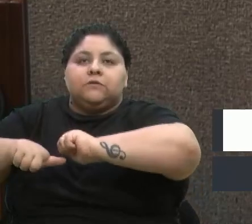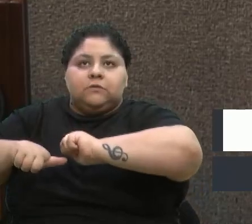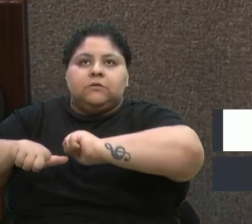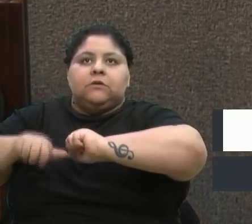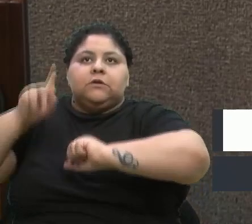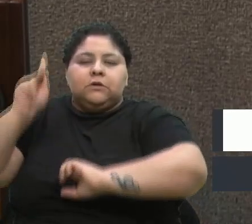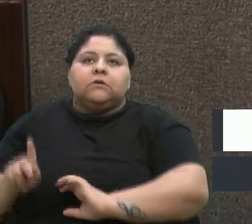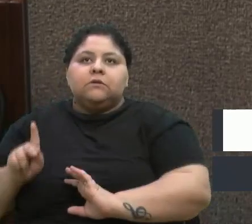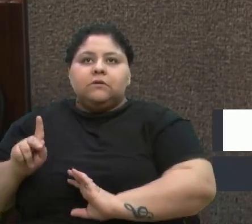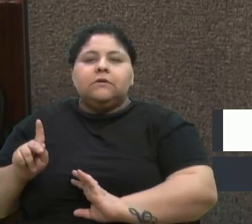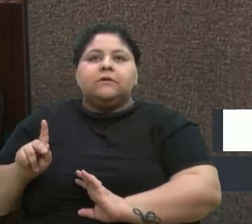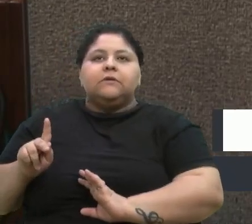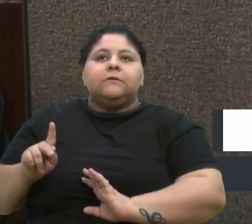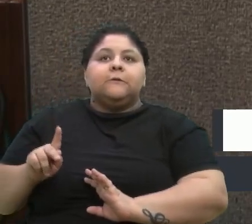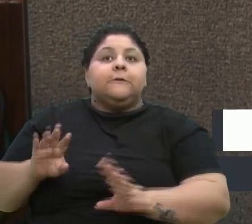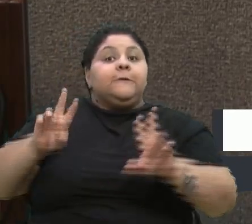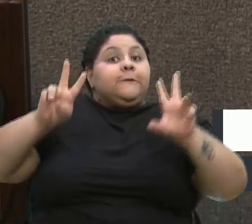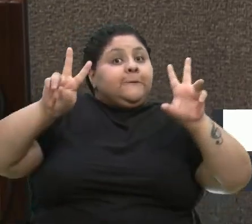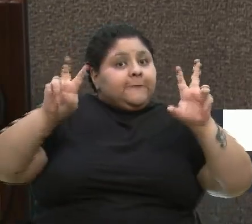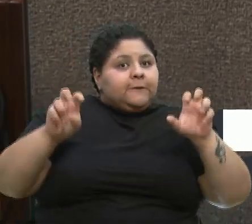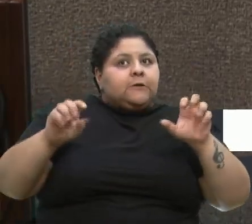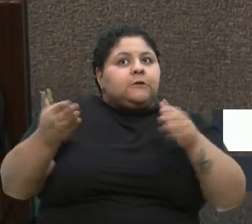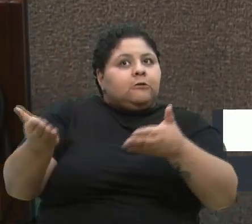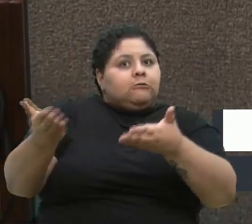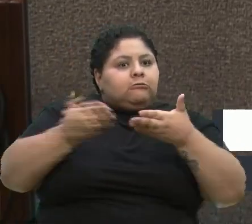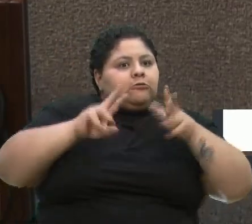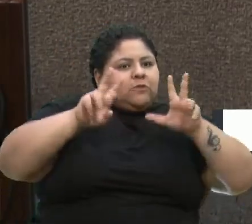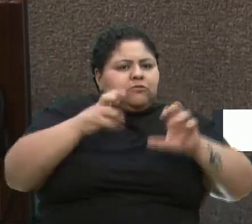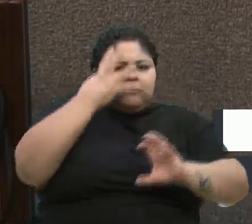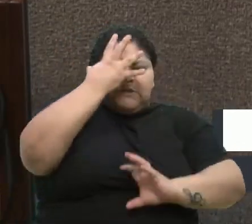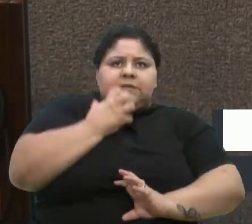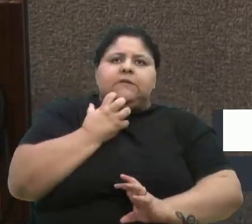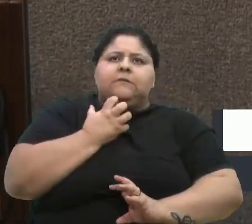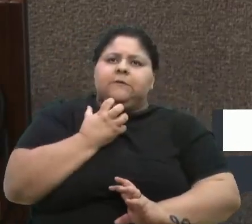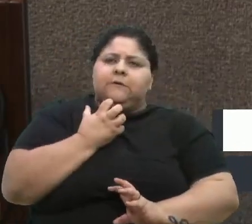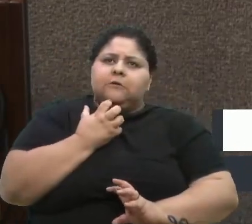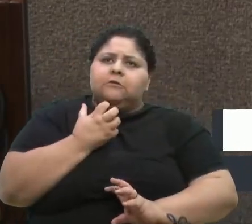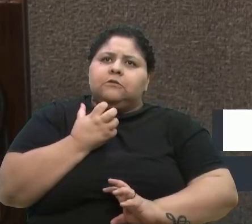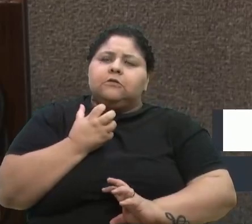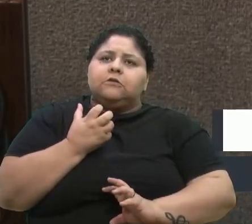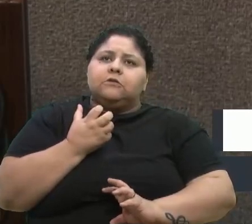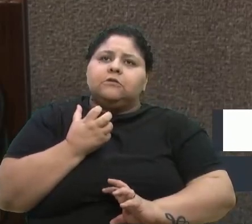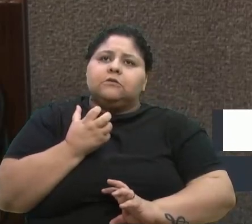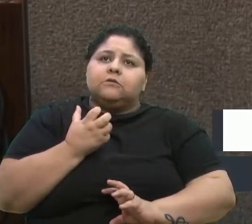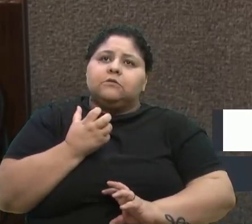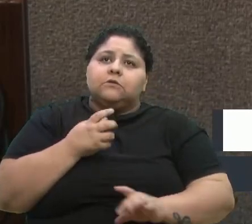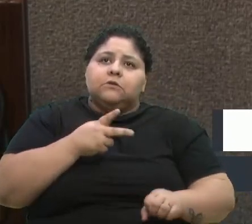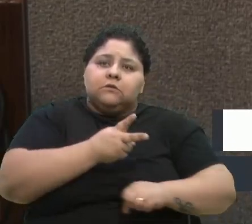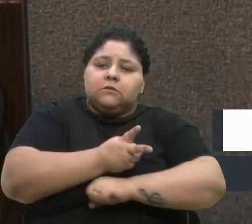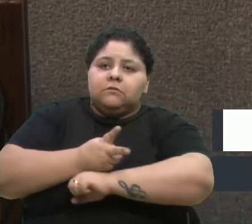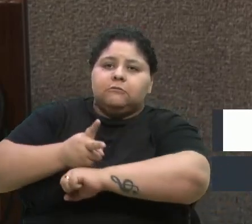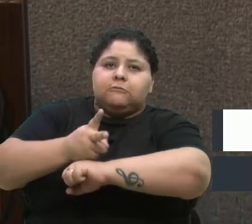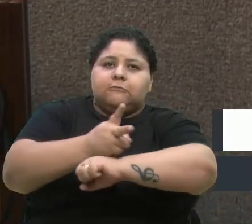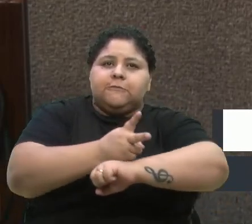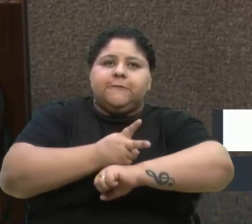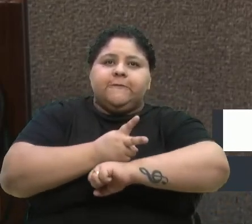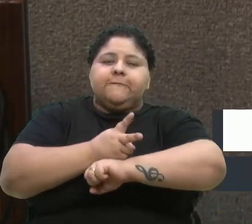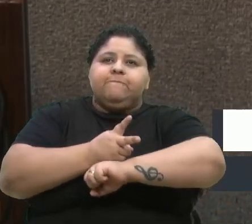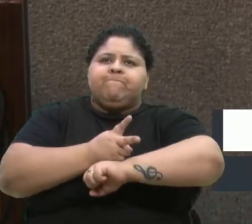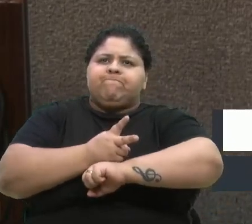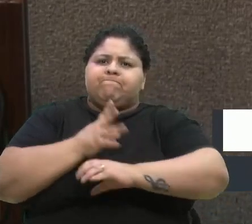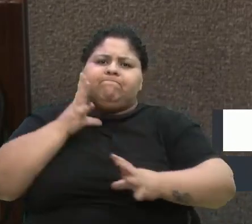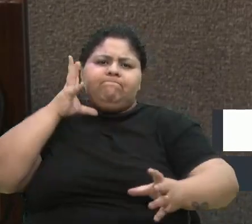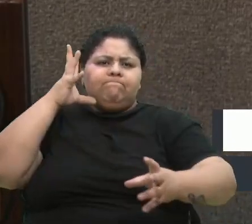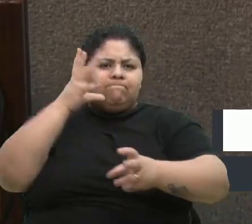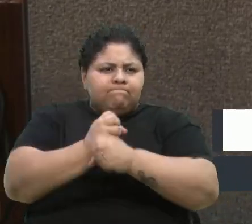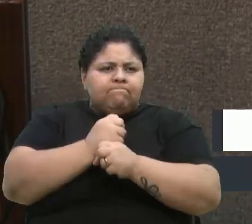nós estamos, assim, um assunto... A senhora traz um assunto muito sério. Traz um vídeo forte, mas esse assunto da questão animal é um